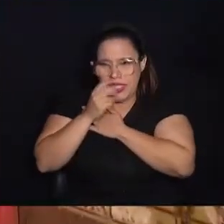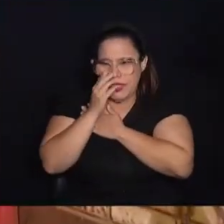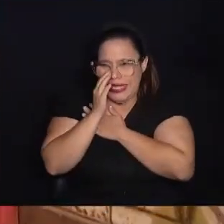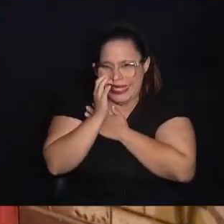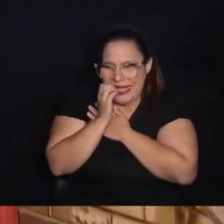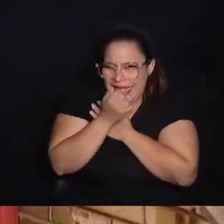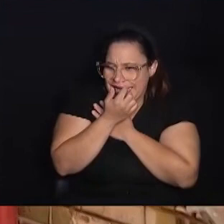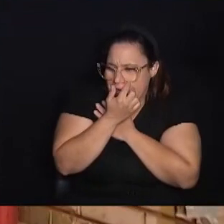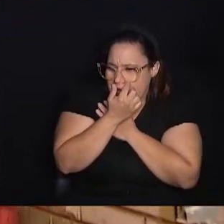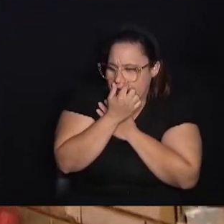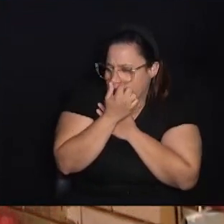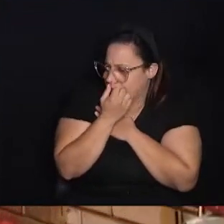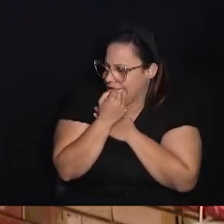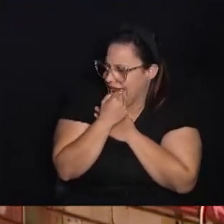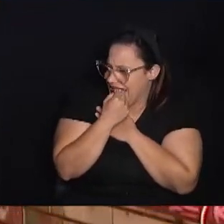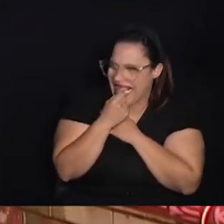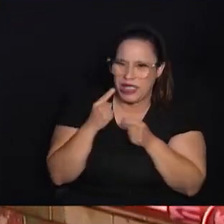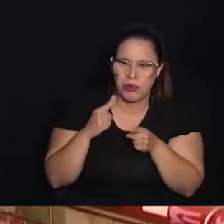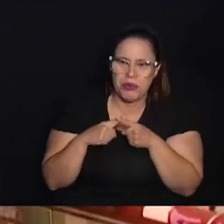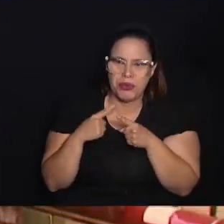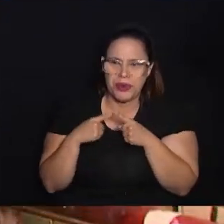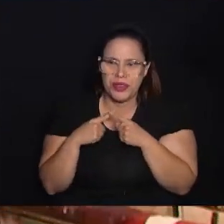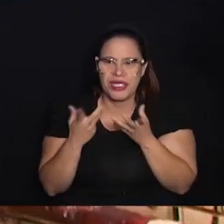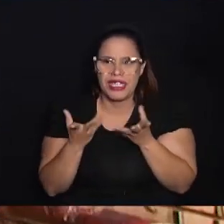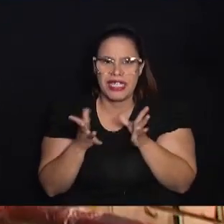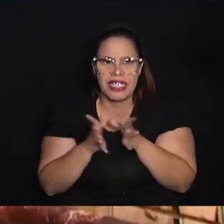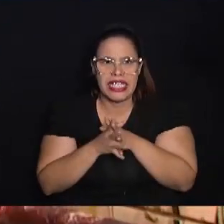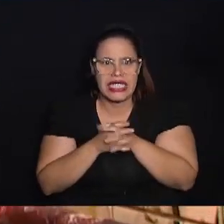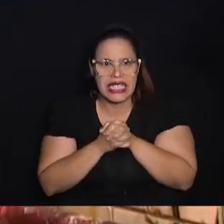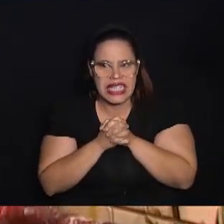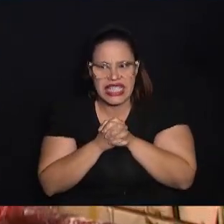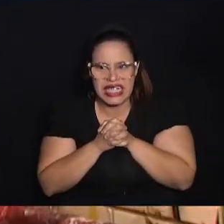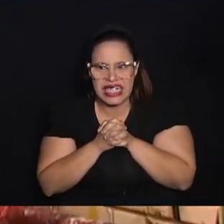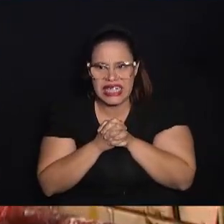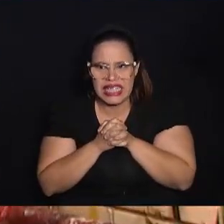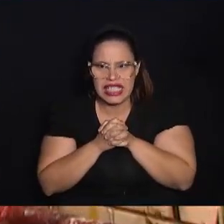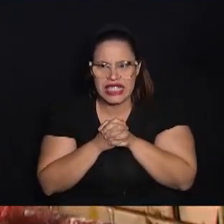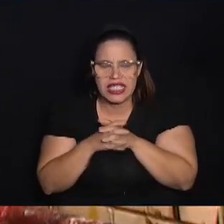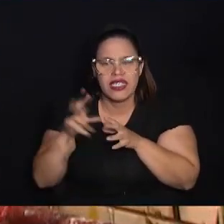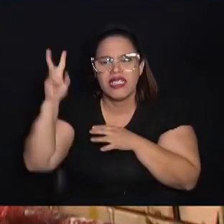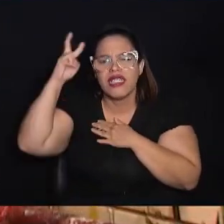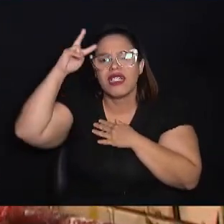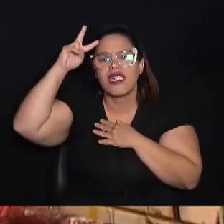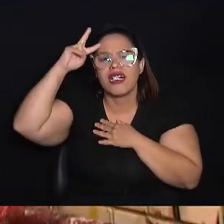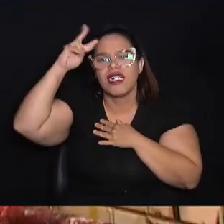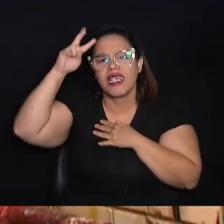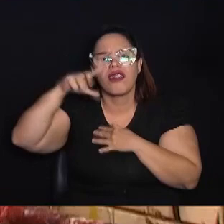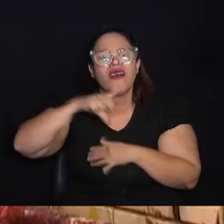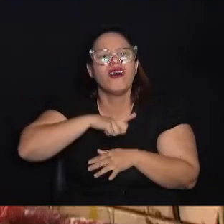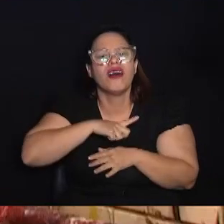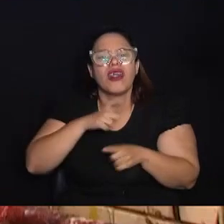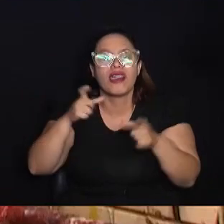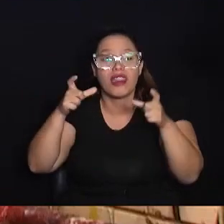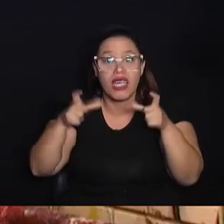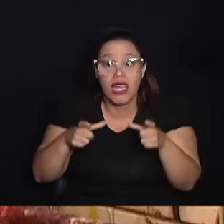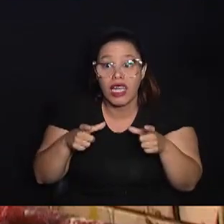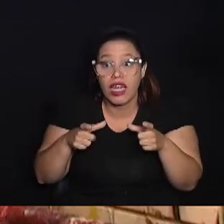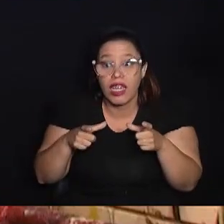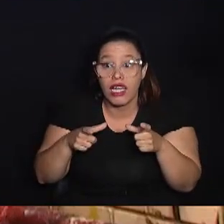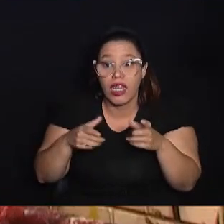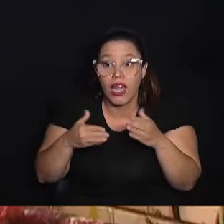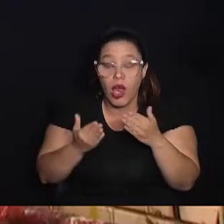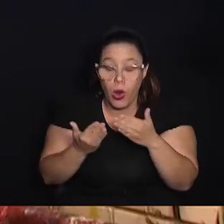aquela coisa por que será por que será né Que história realmente tem por trás